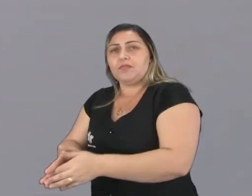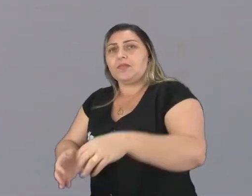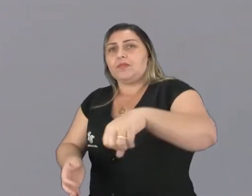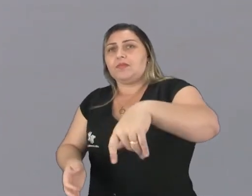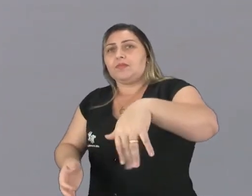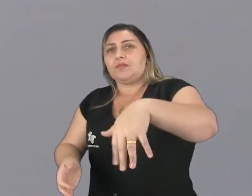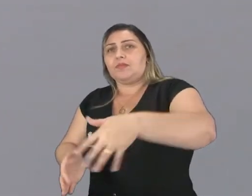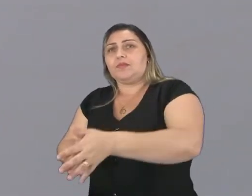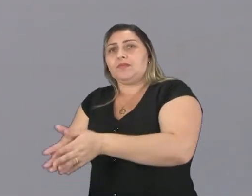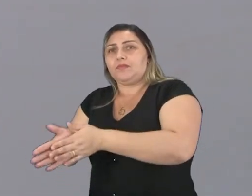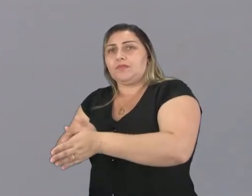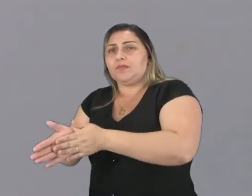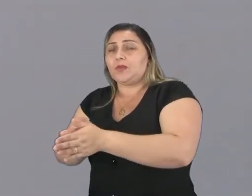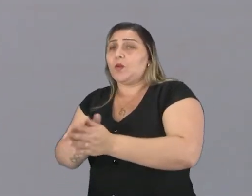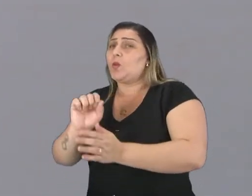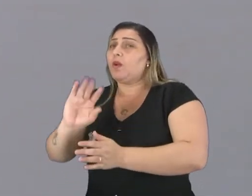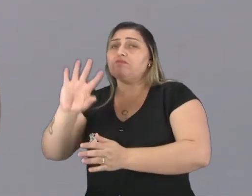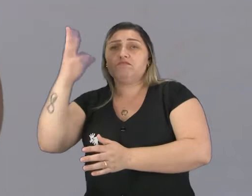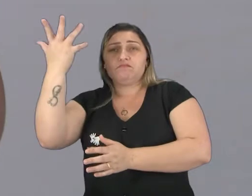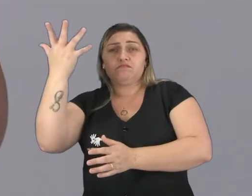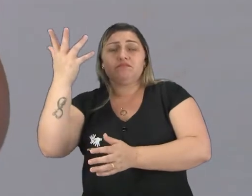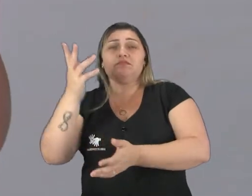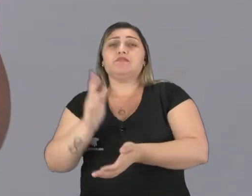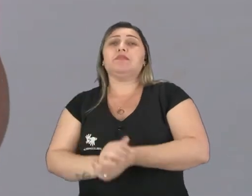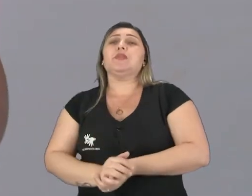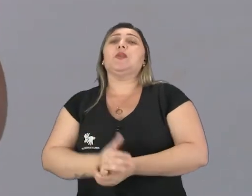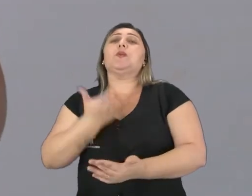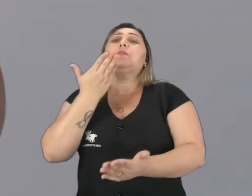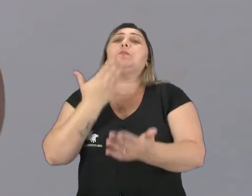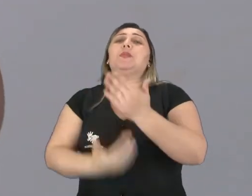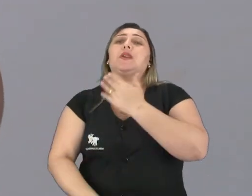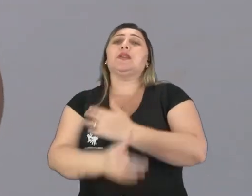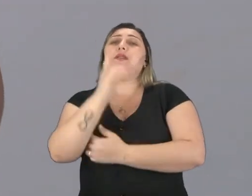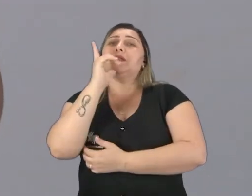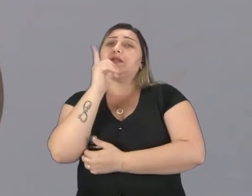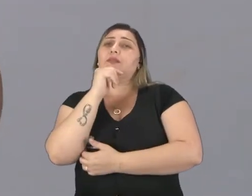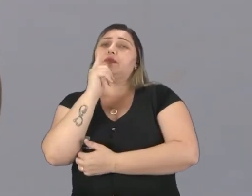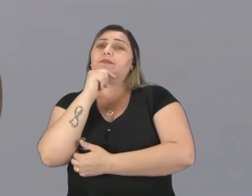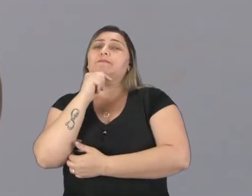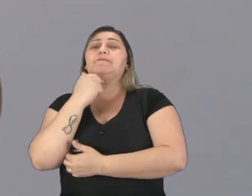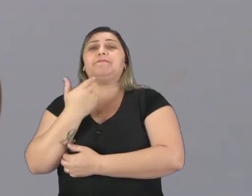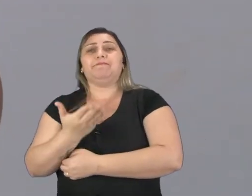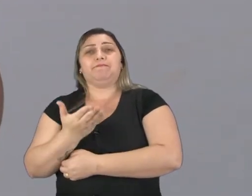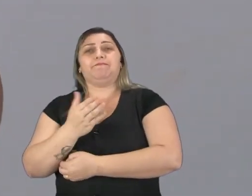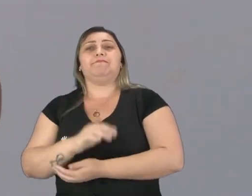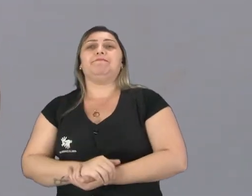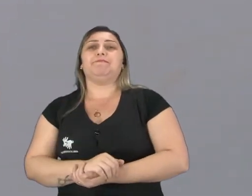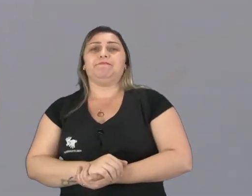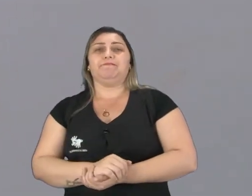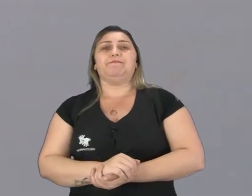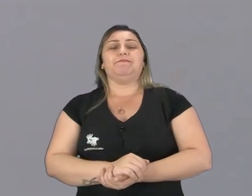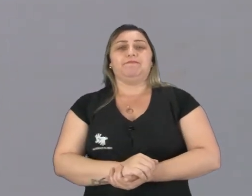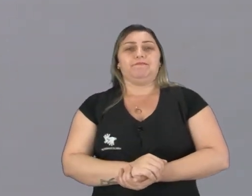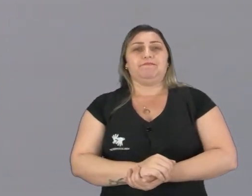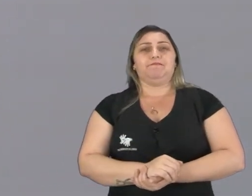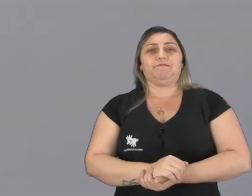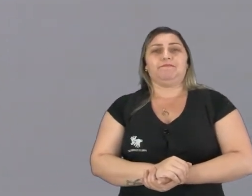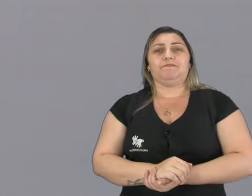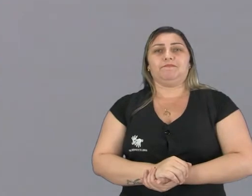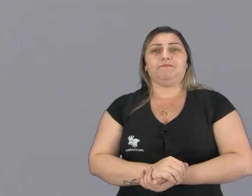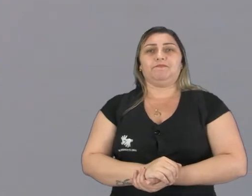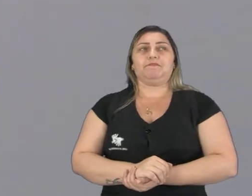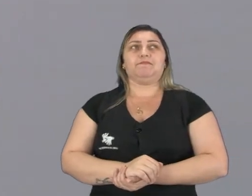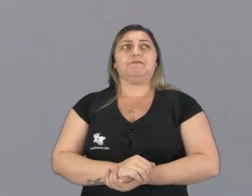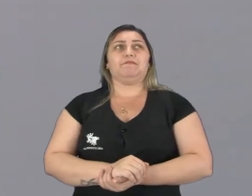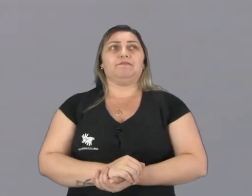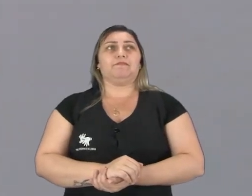passo sabonete nas minhas mãos, o que vai acontecer? O desperdício da água. Então, essa água vai o quê?